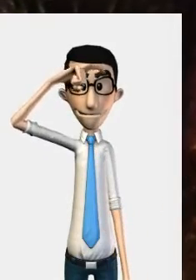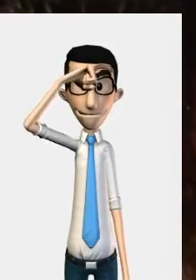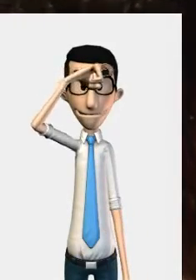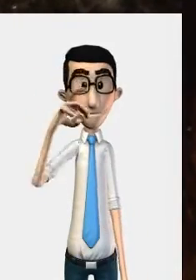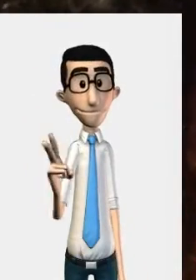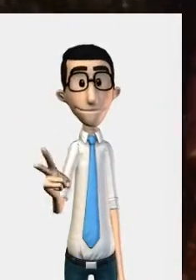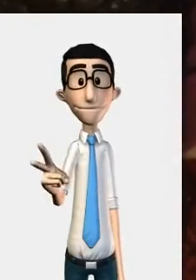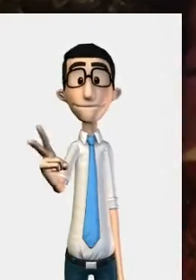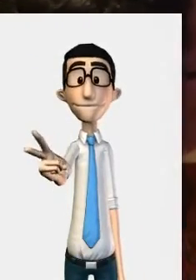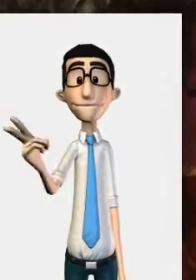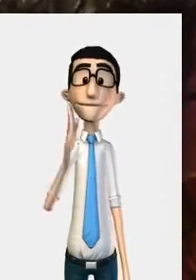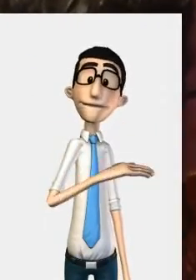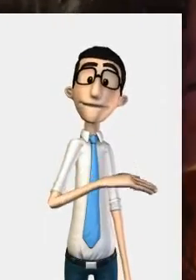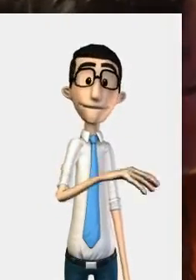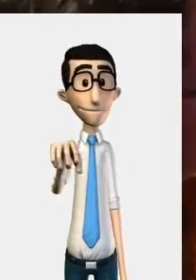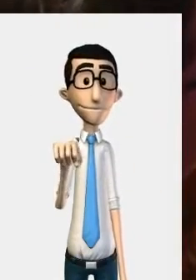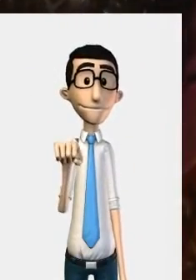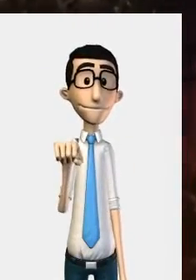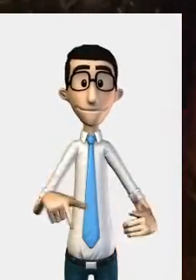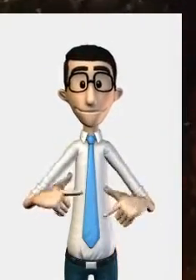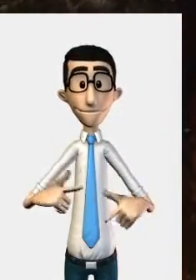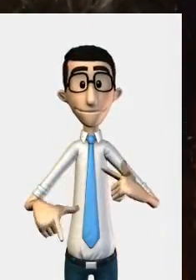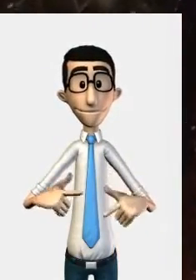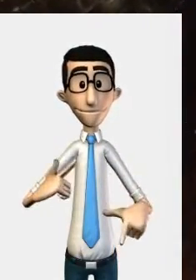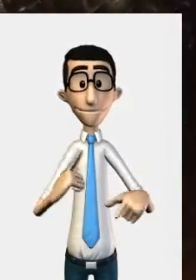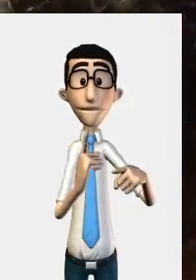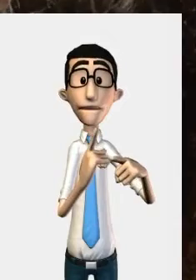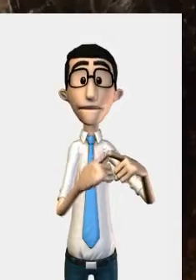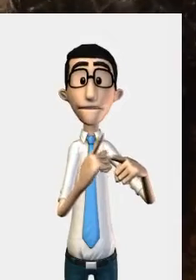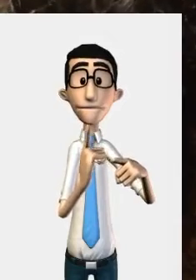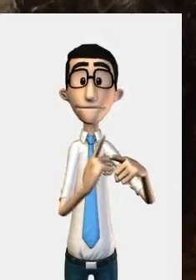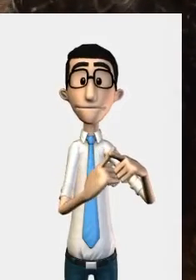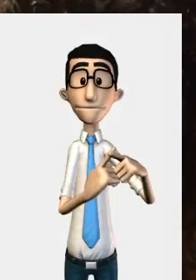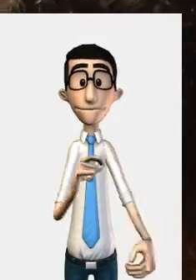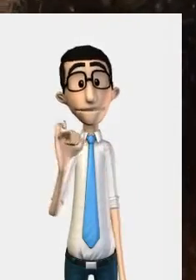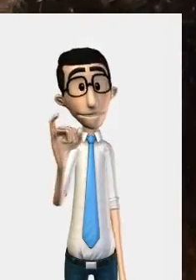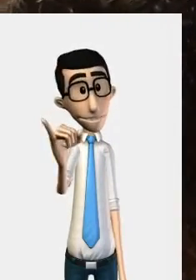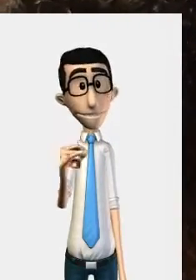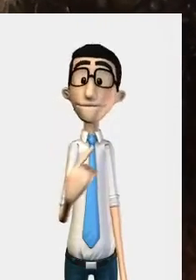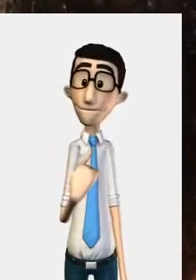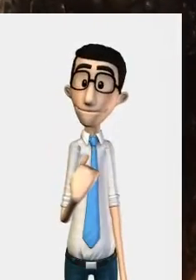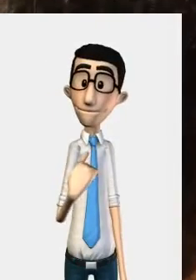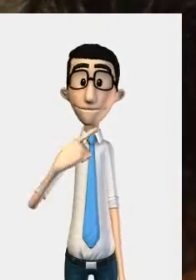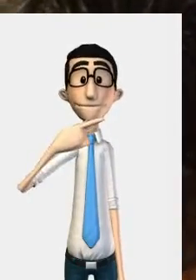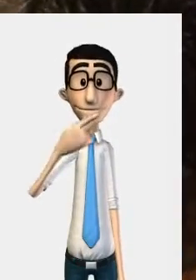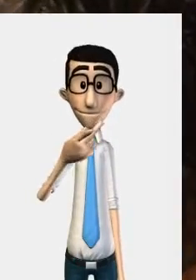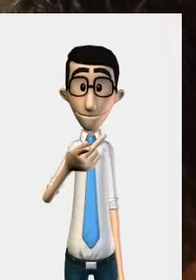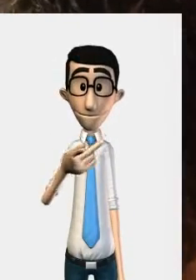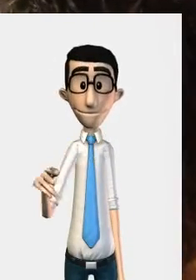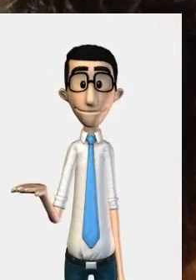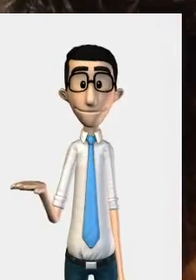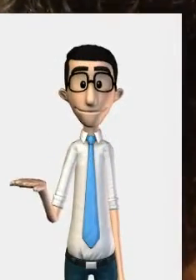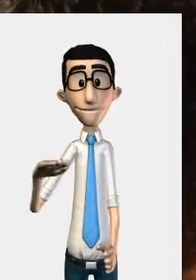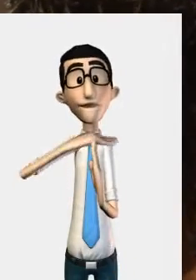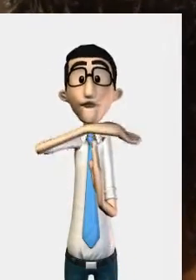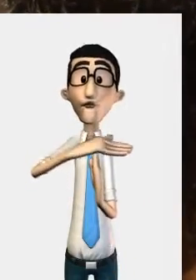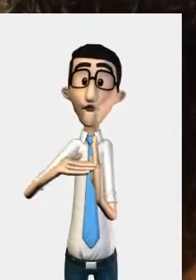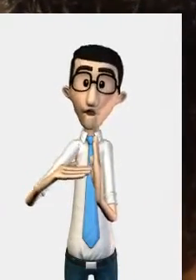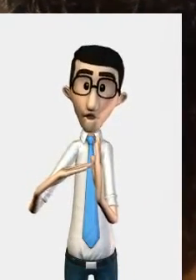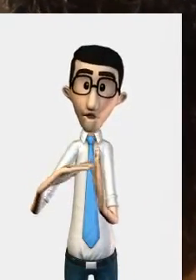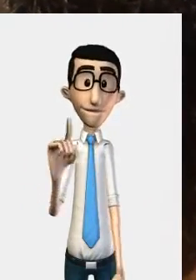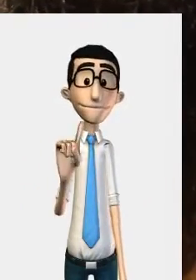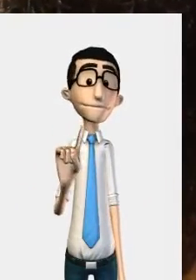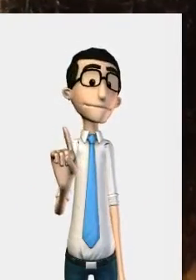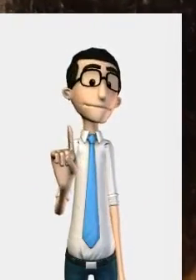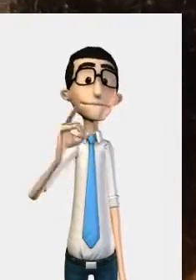da terapia ABA, porque é importante a gente entender que ABA não é uma coisa que a gente faz, que a gente leva de um lugar